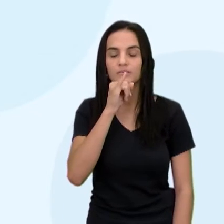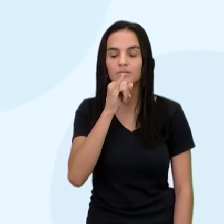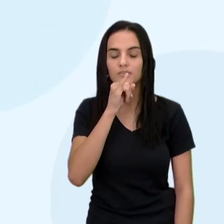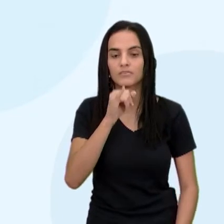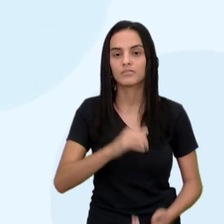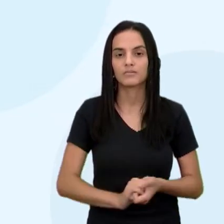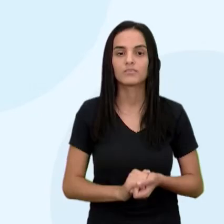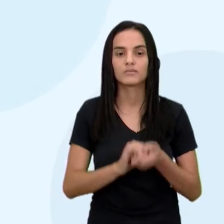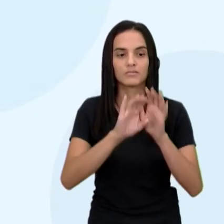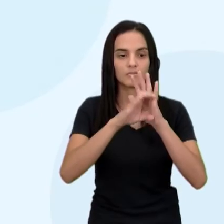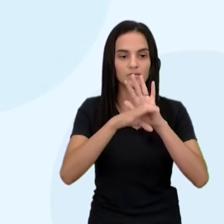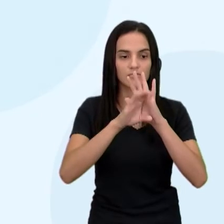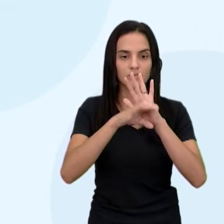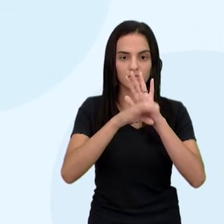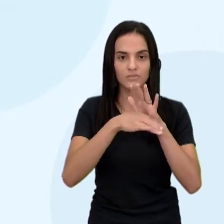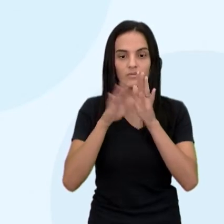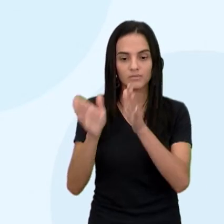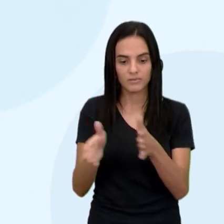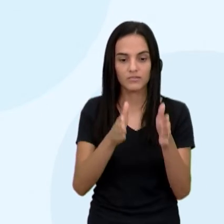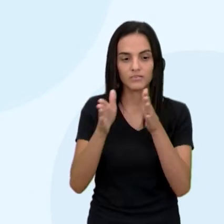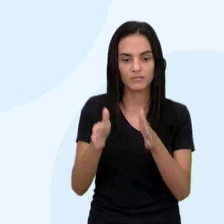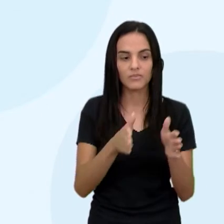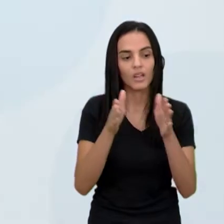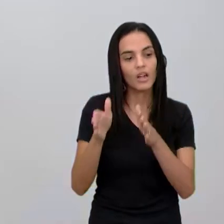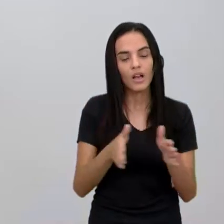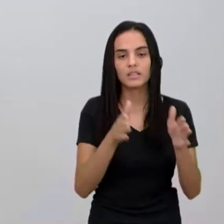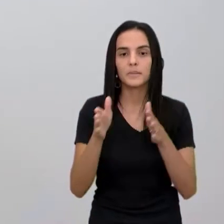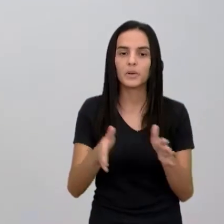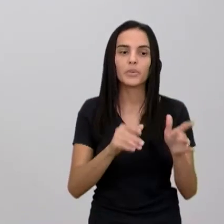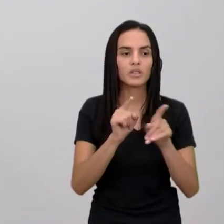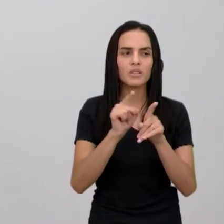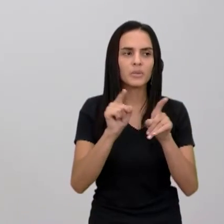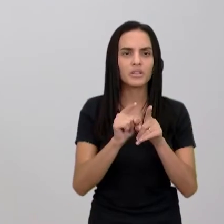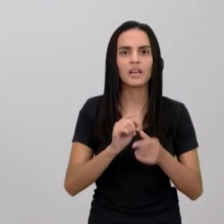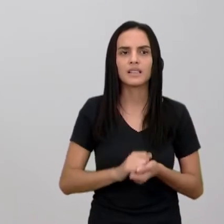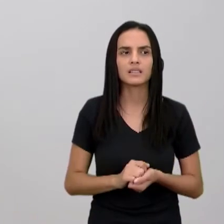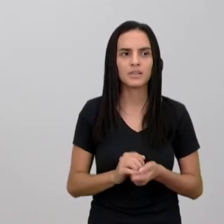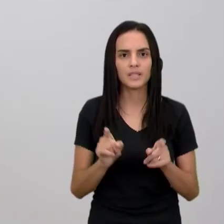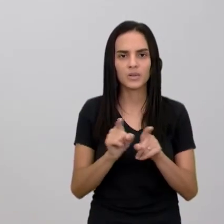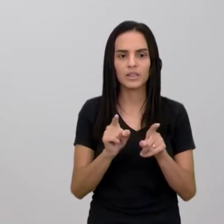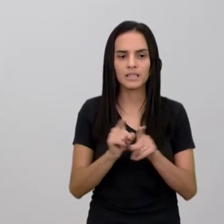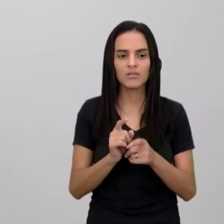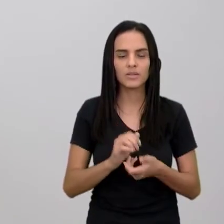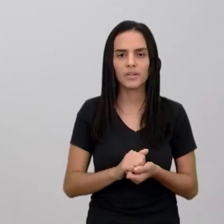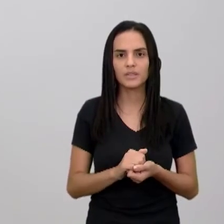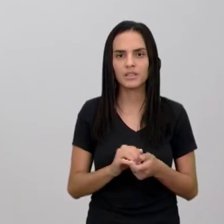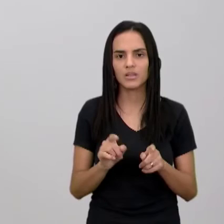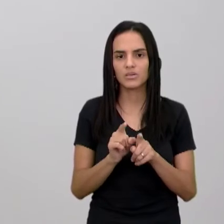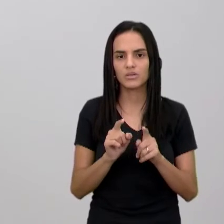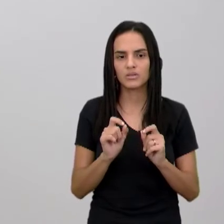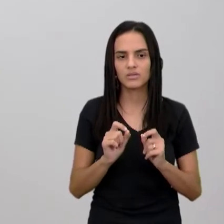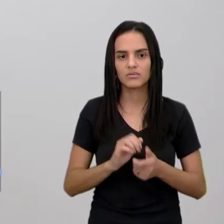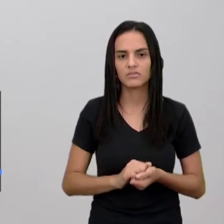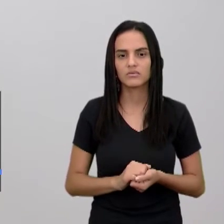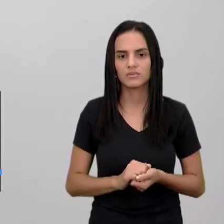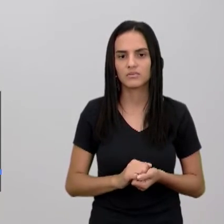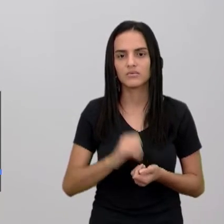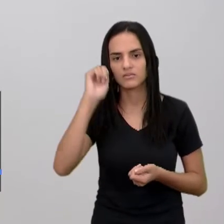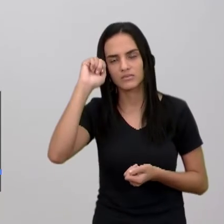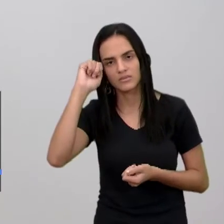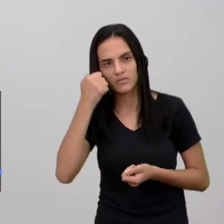E o contexto desses processos revolucionários, que representam uma tomada do poder pelos